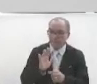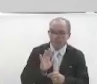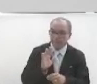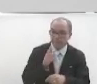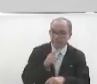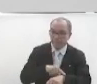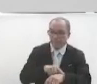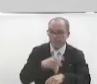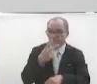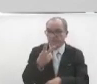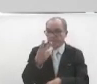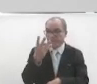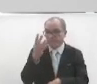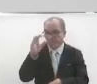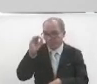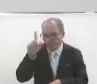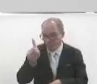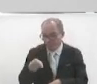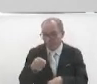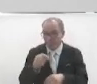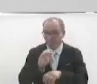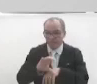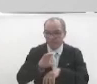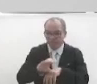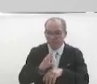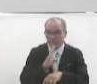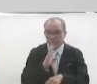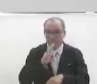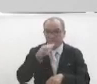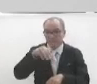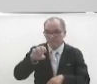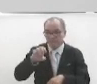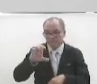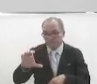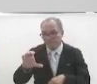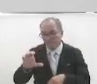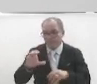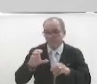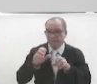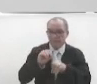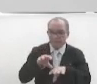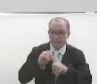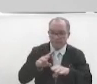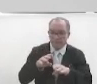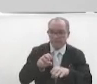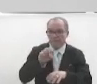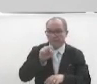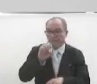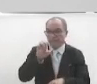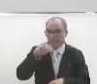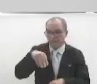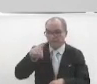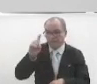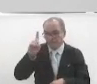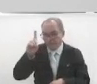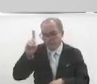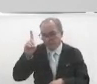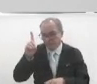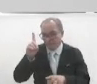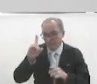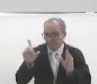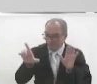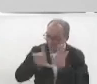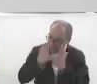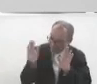horária de no mínimo 240 horas em cursos reconhecidos pelo MEC ou credenciados pela Semed essa é